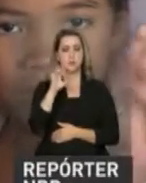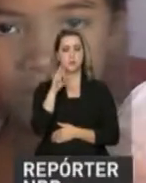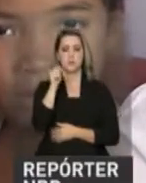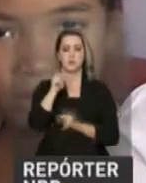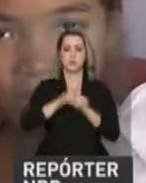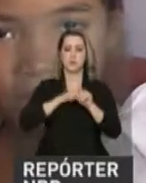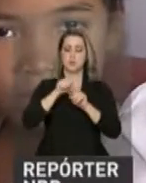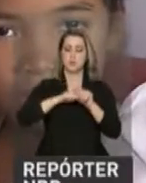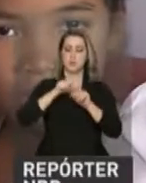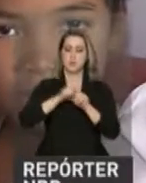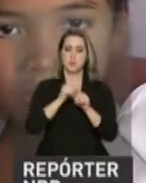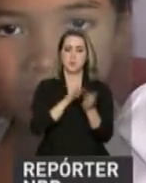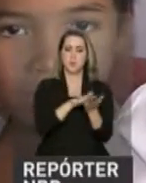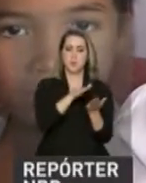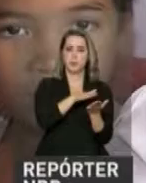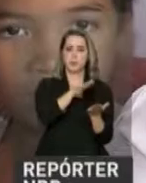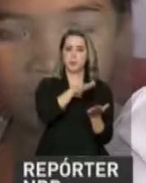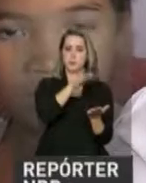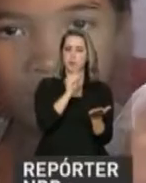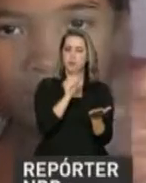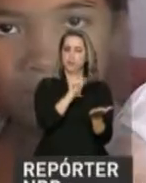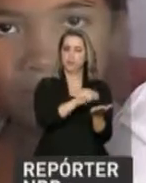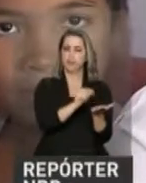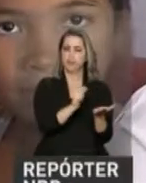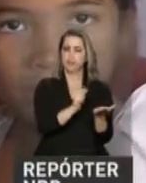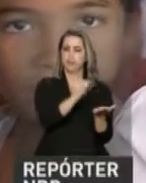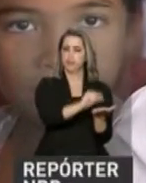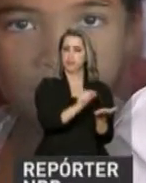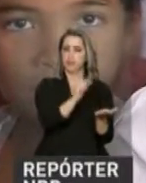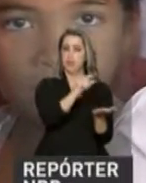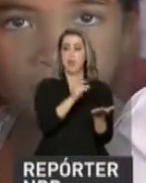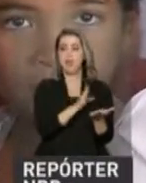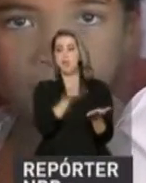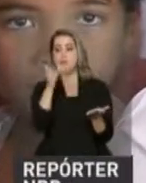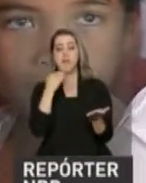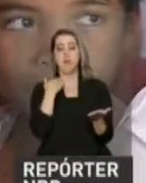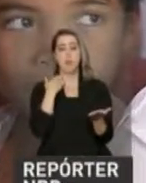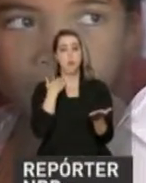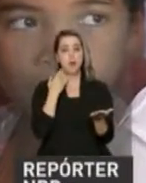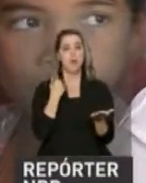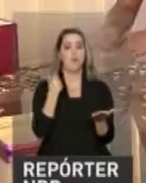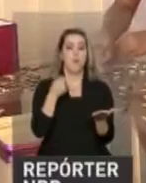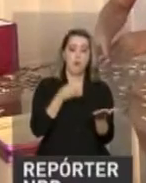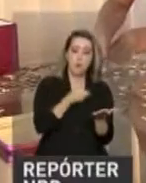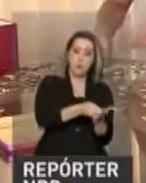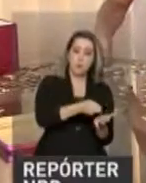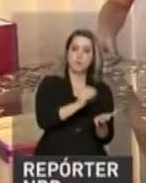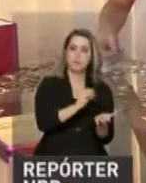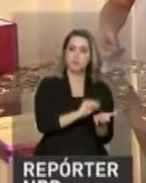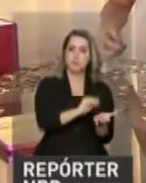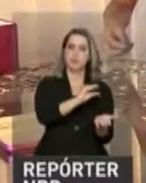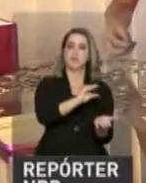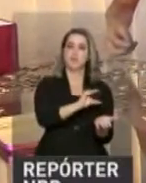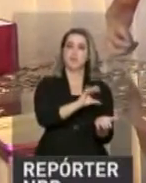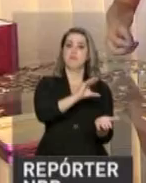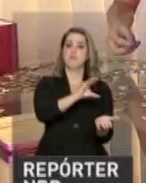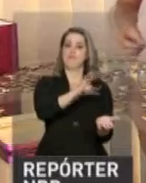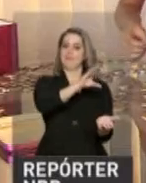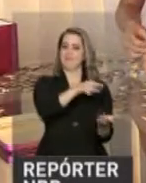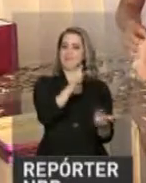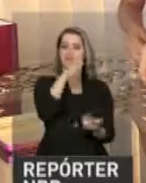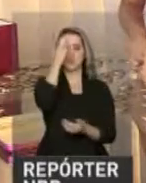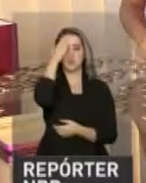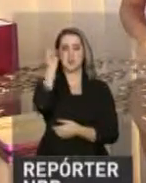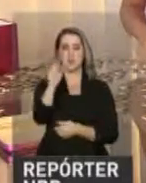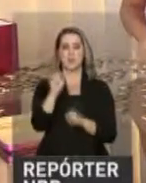todo mês ir lá e colocar um pouquinho, eles irem ao banco, fazer esse depósito, eu acho isso importante. E as crianças já sabem o que fazer